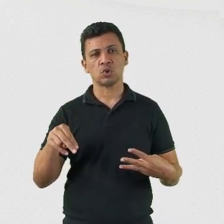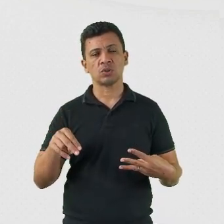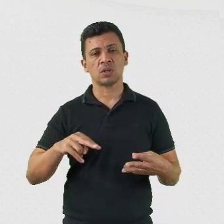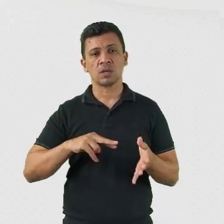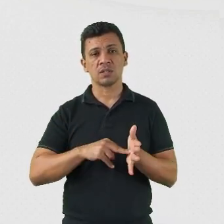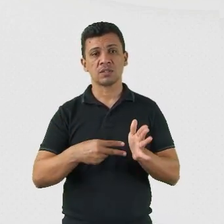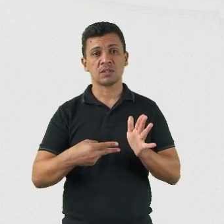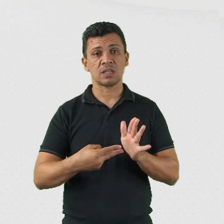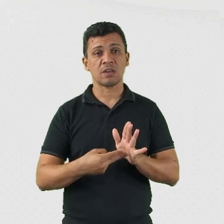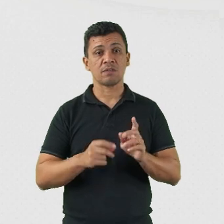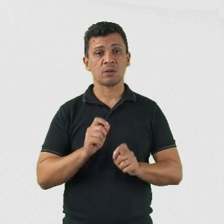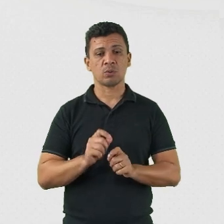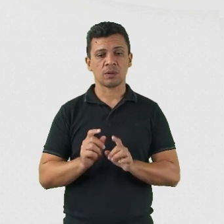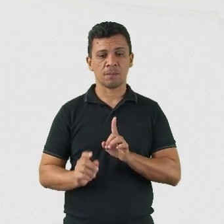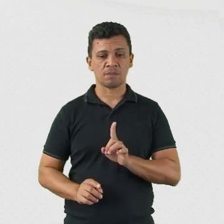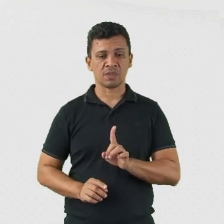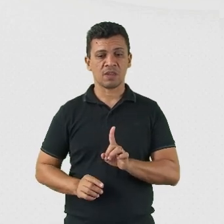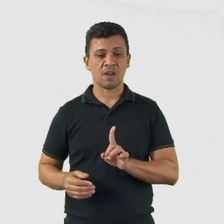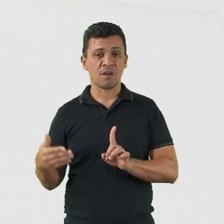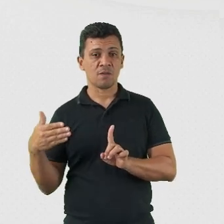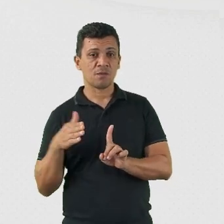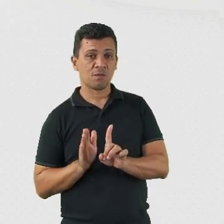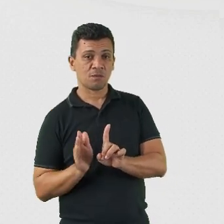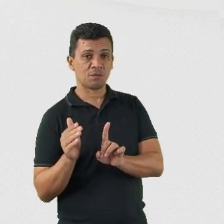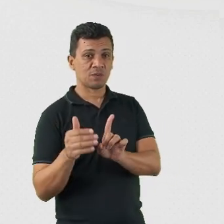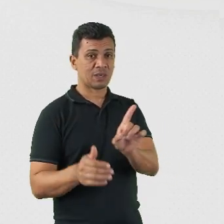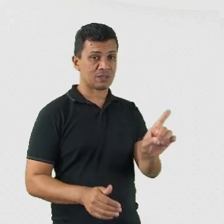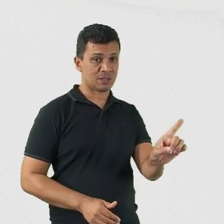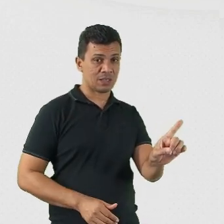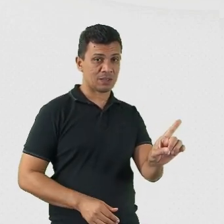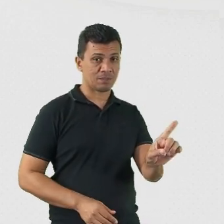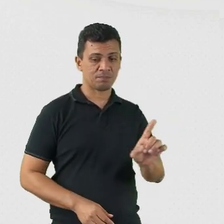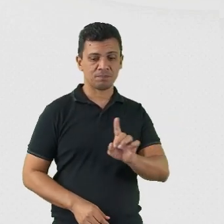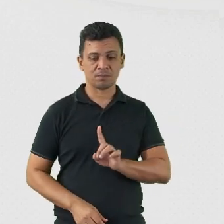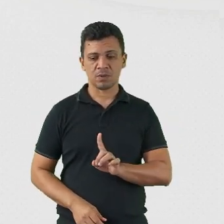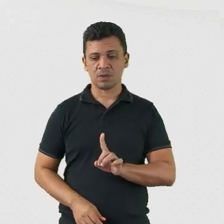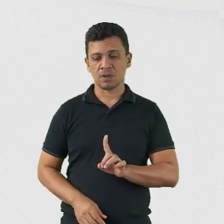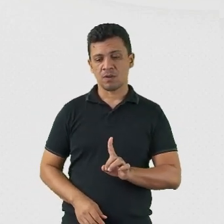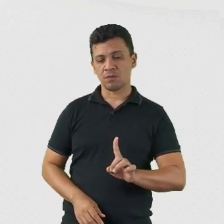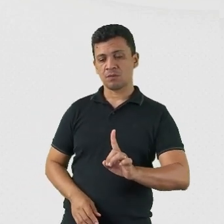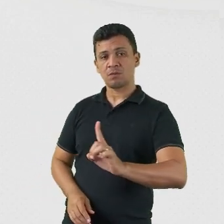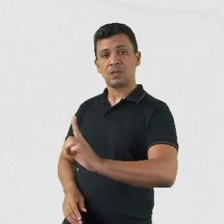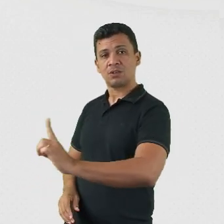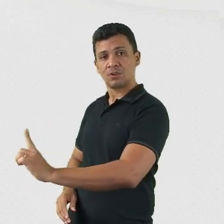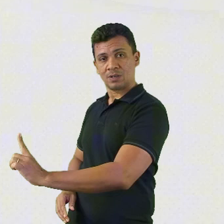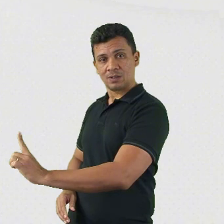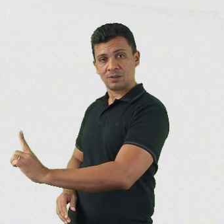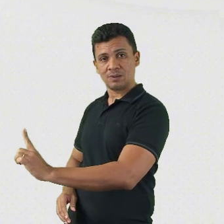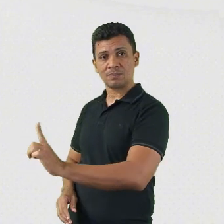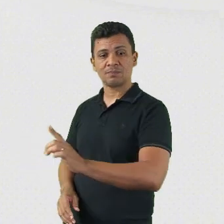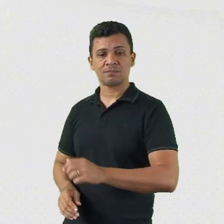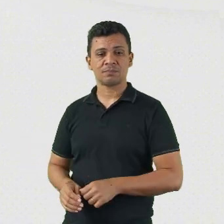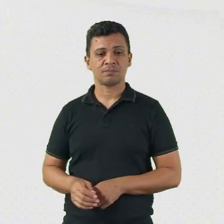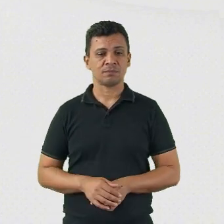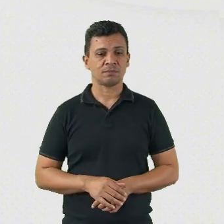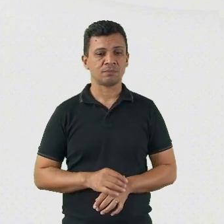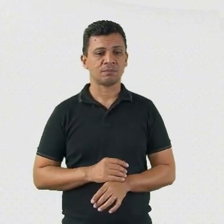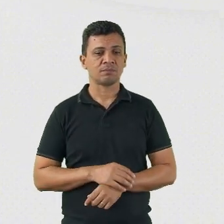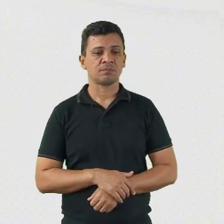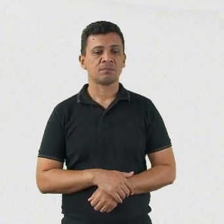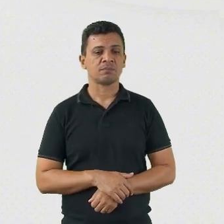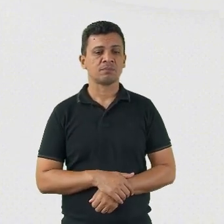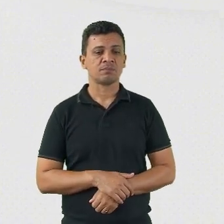significa virar. Turn left, vire à esquerda. Turn right, vire à direita. Left or